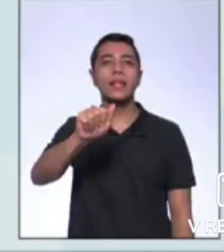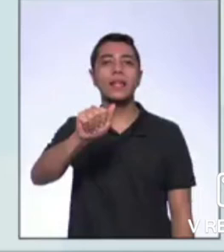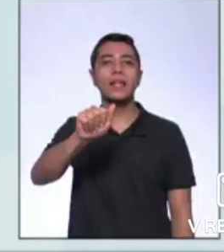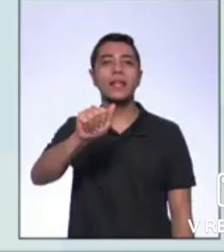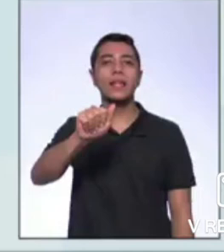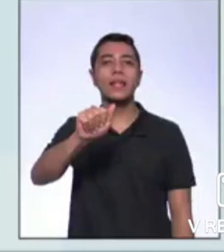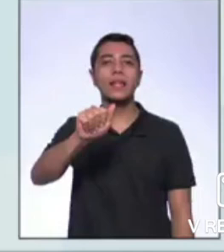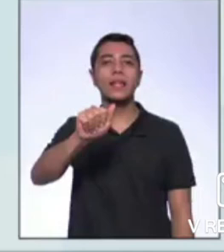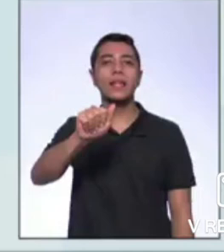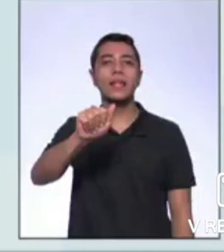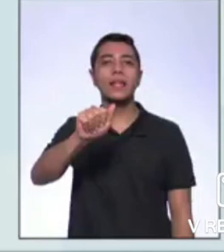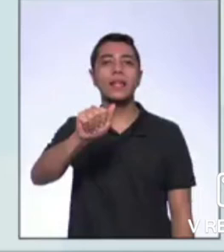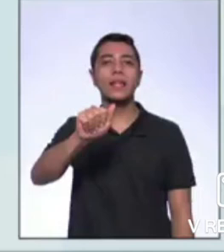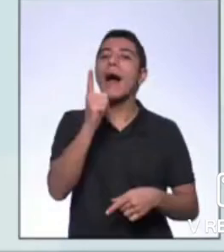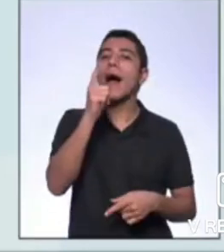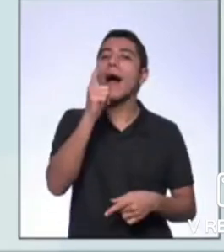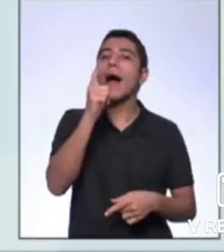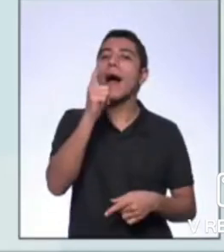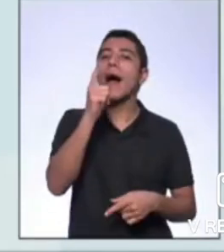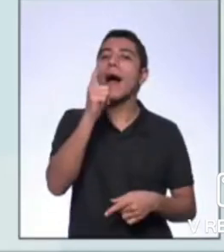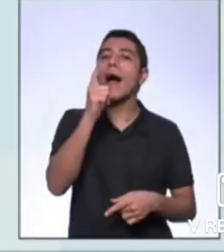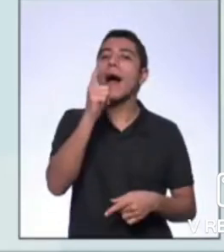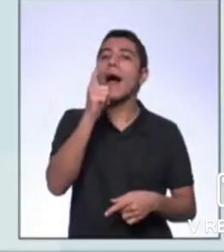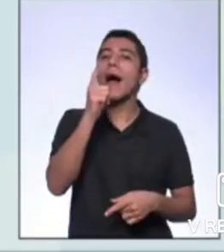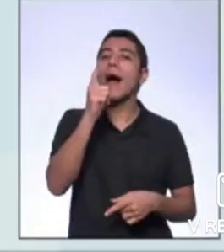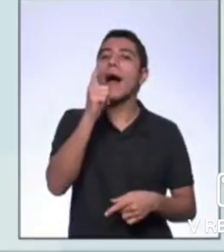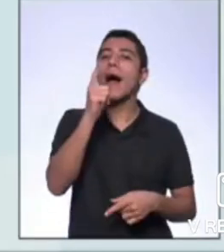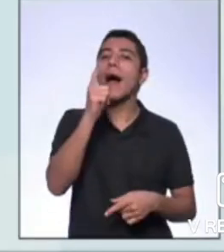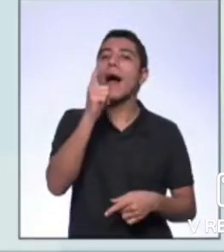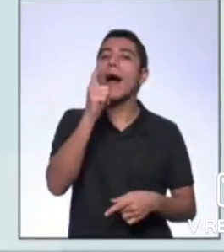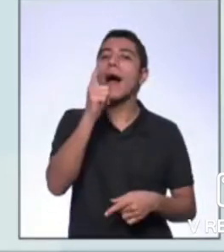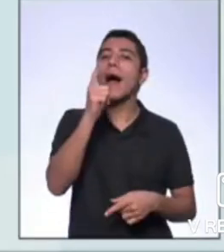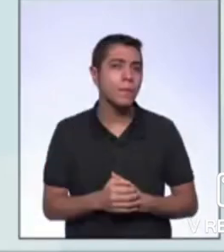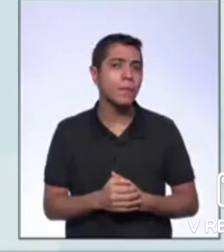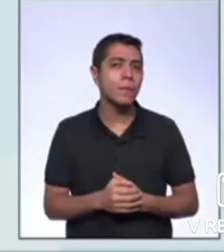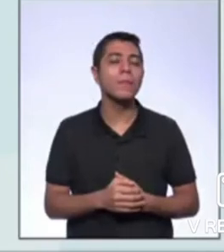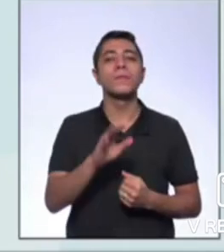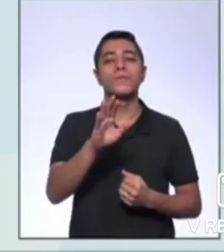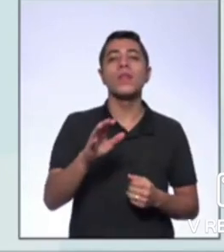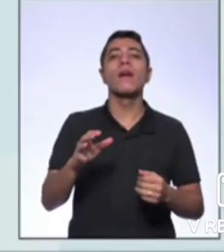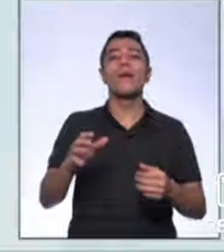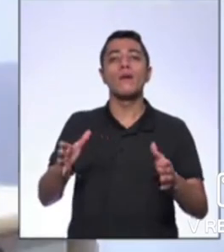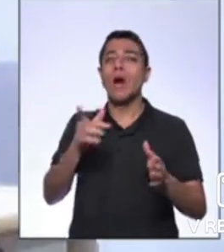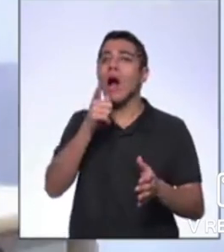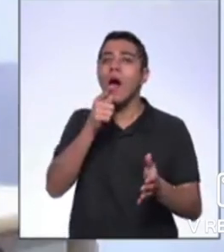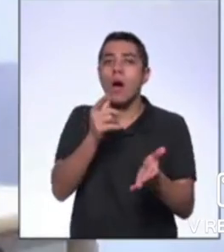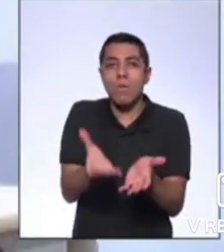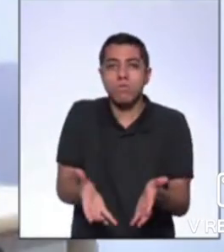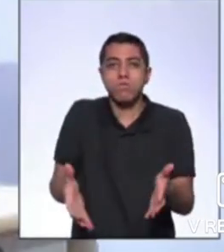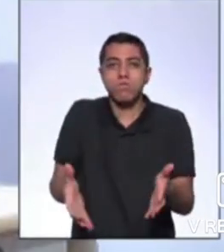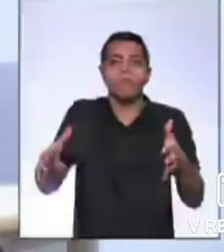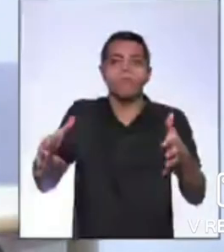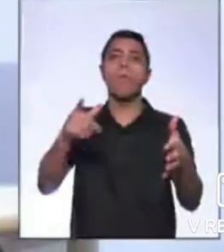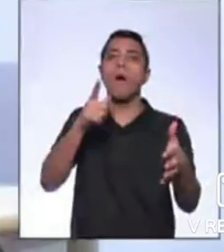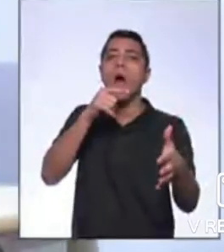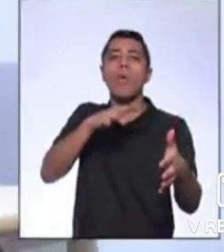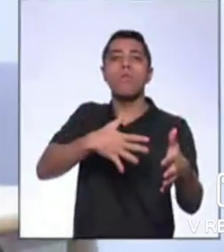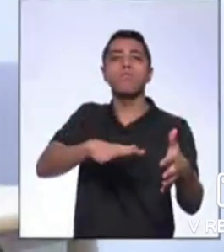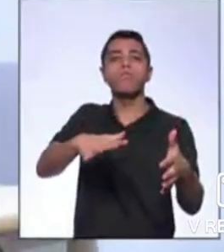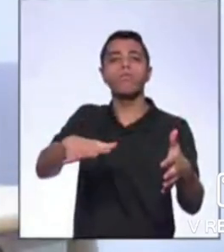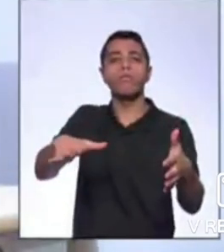da escória. Como que ela é feita no tratamento de água? Quando a água chega no reservatório, ela chega com todas as